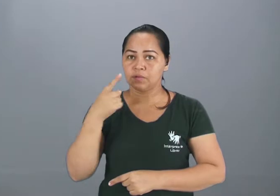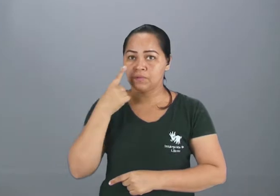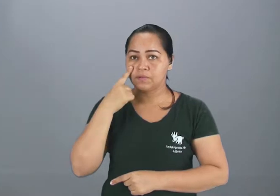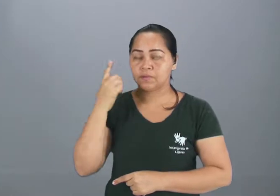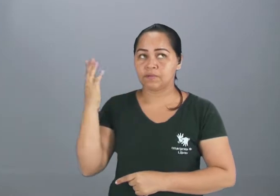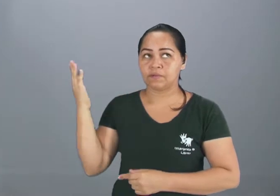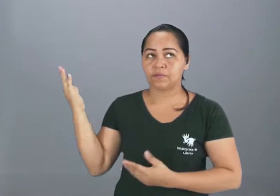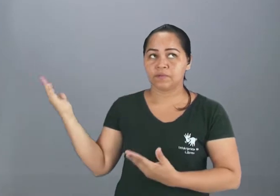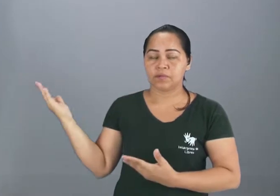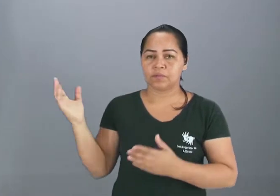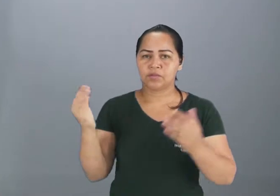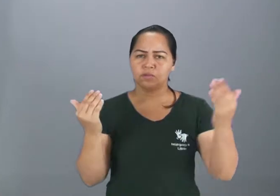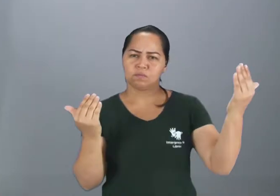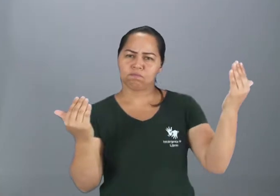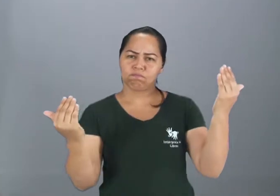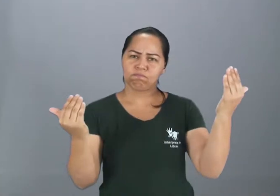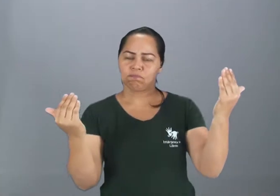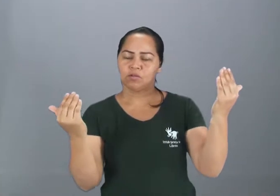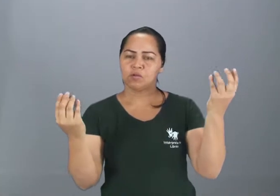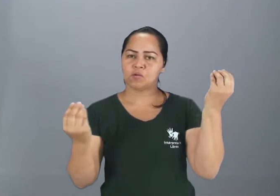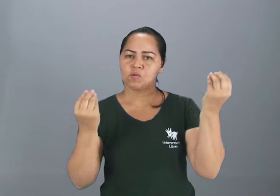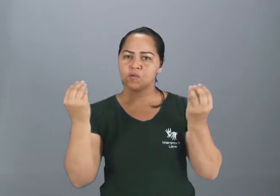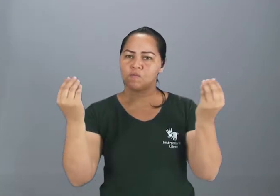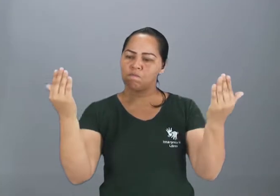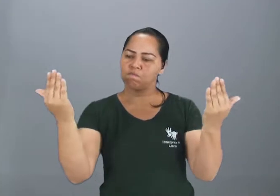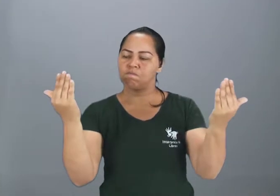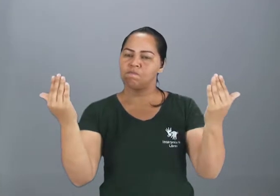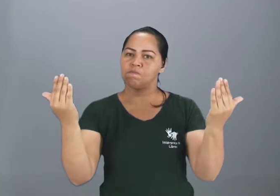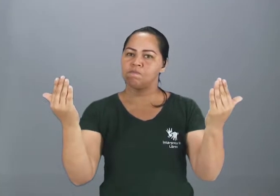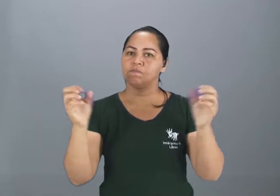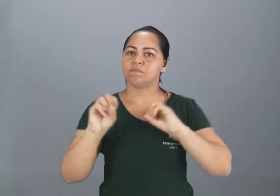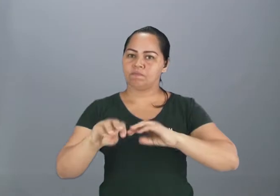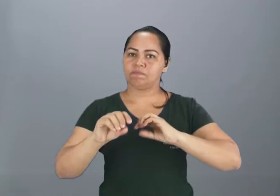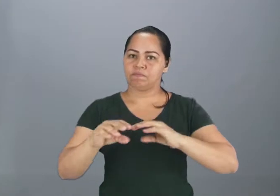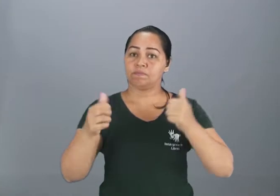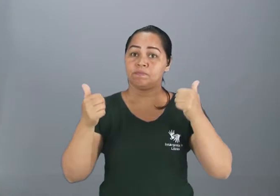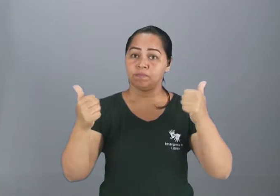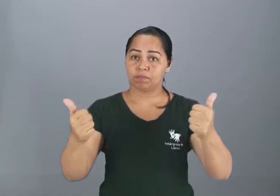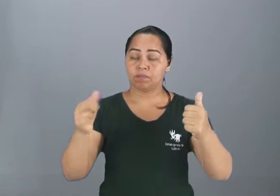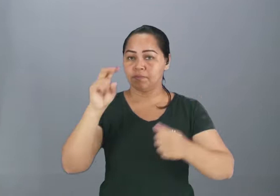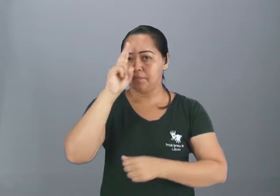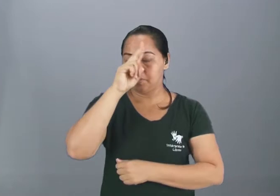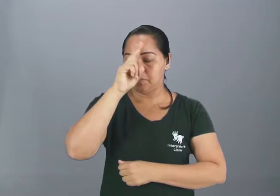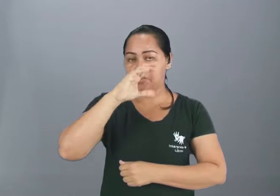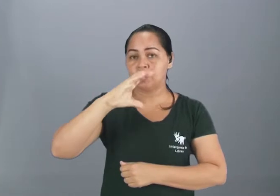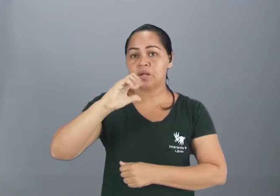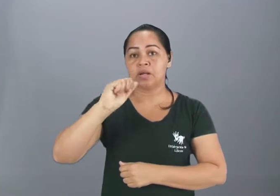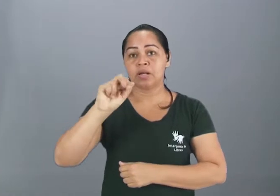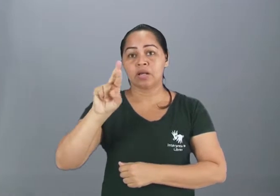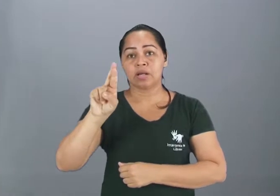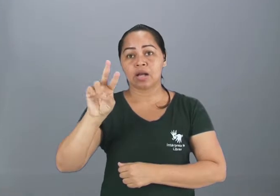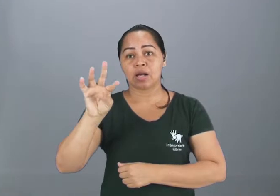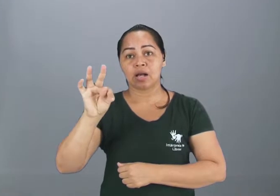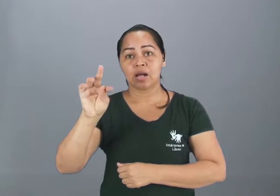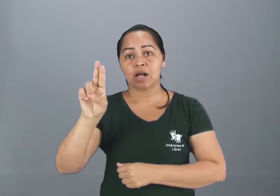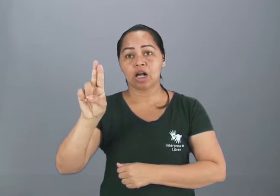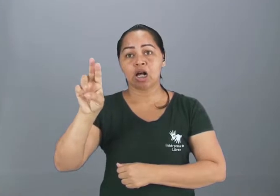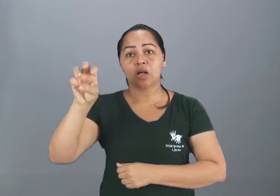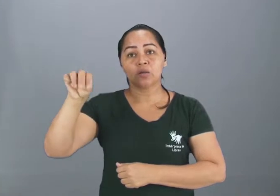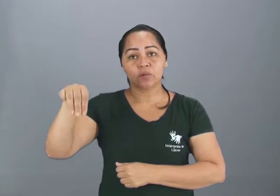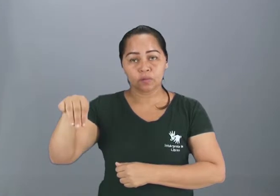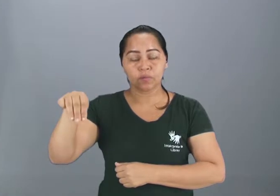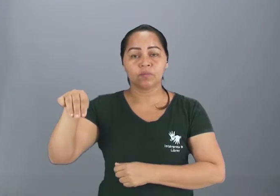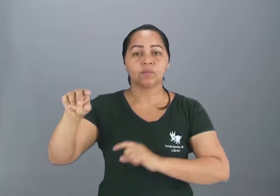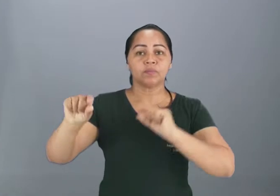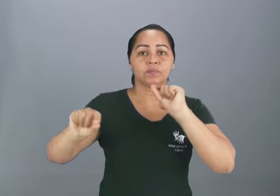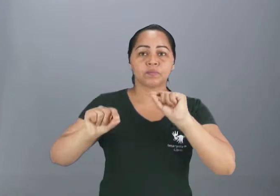a interpretação textual, o que eles querem nos ensinar aí, tá bom? Lembrando que carto é um gênero textual que a gente trabalha